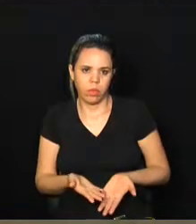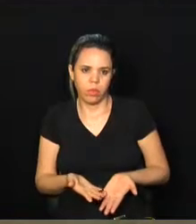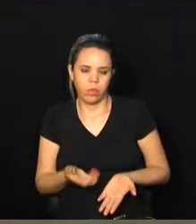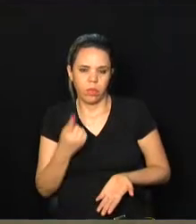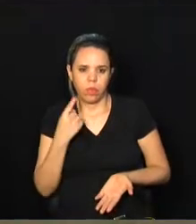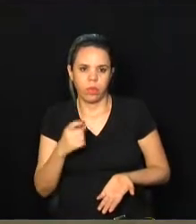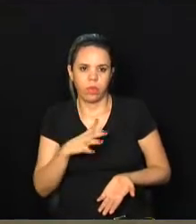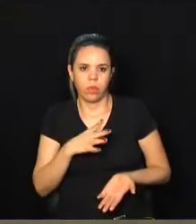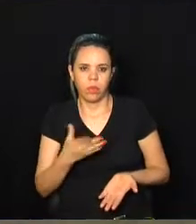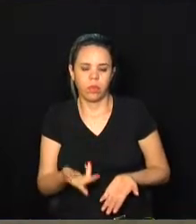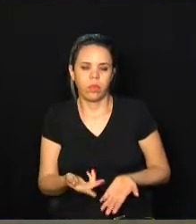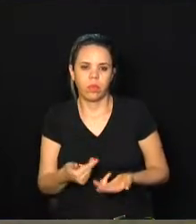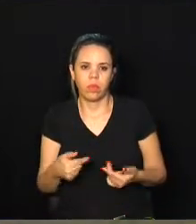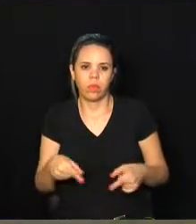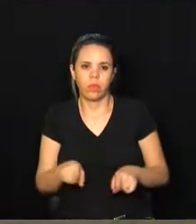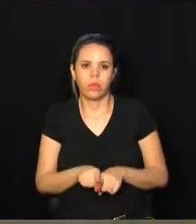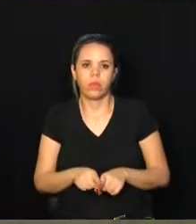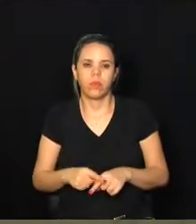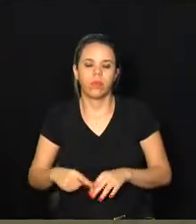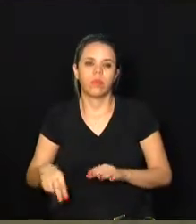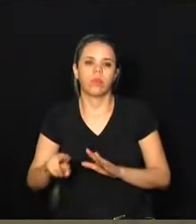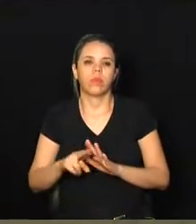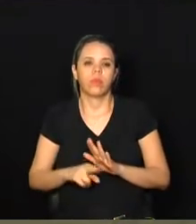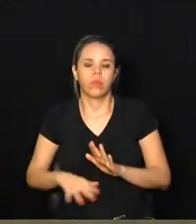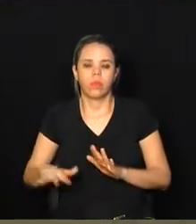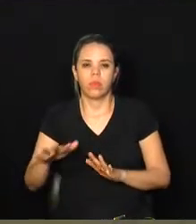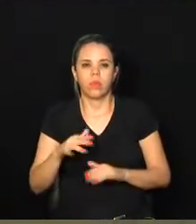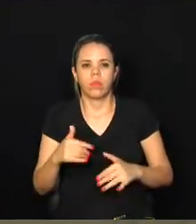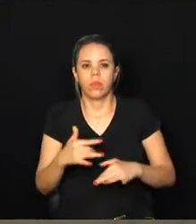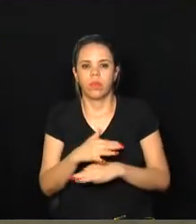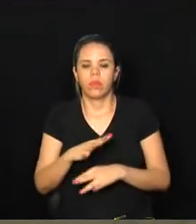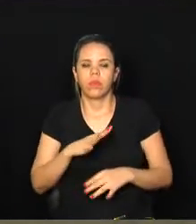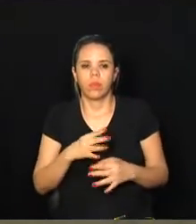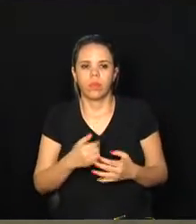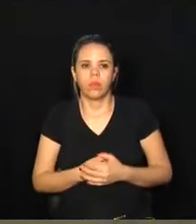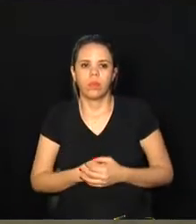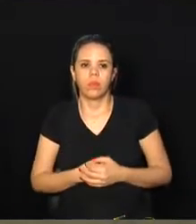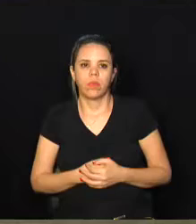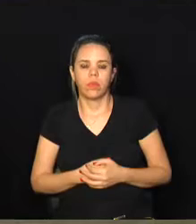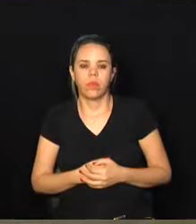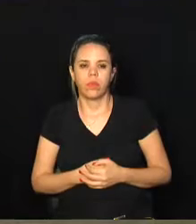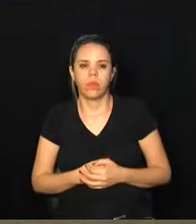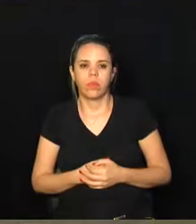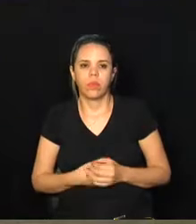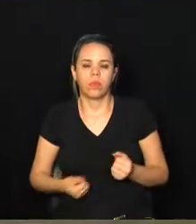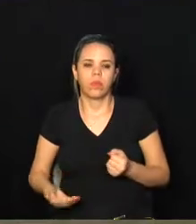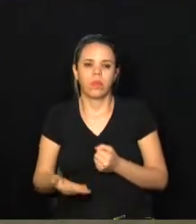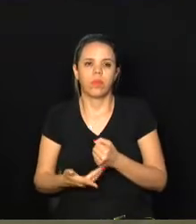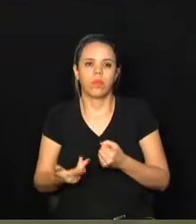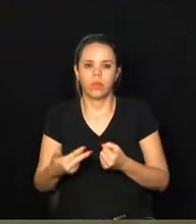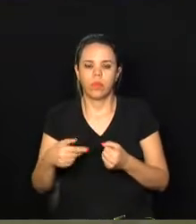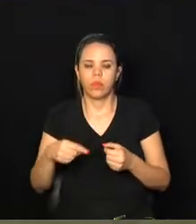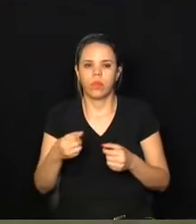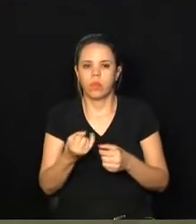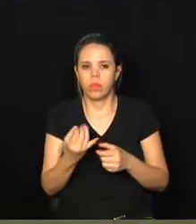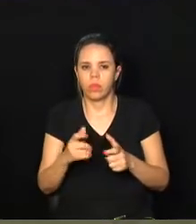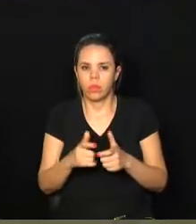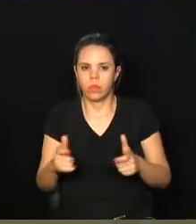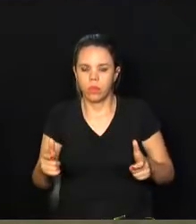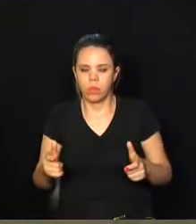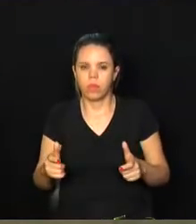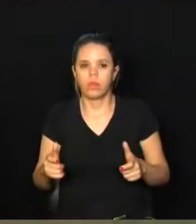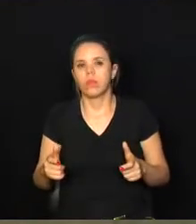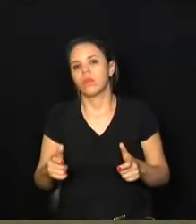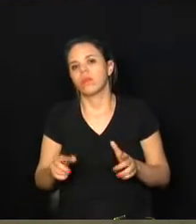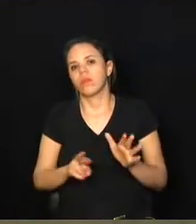para a cidade são os parâmetros urbanísticos, que é de densidade, de